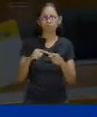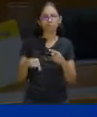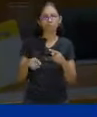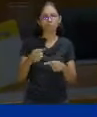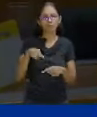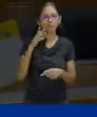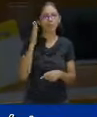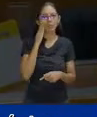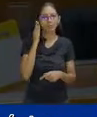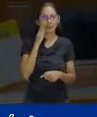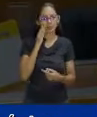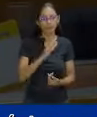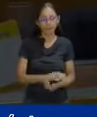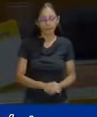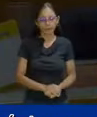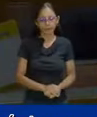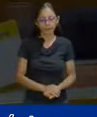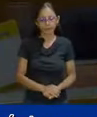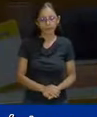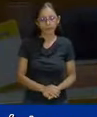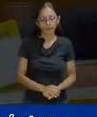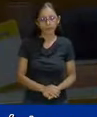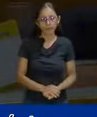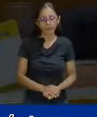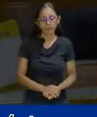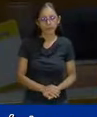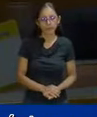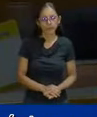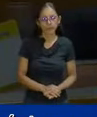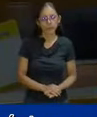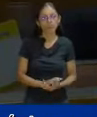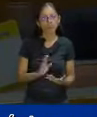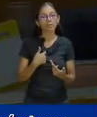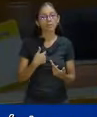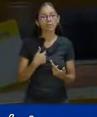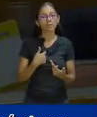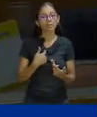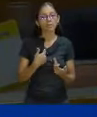gastar com santinho. Então, com esses aqui...